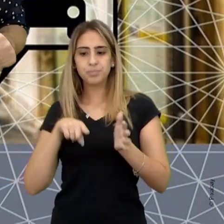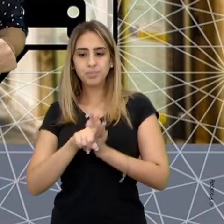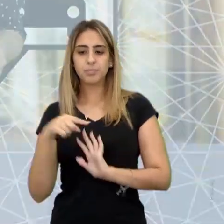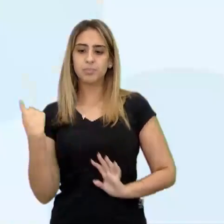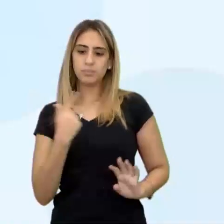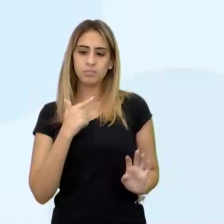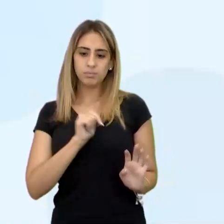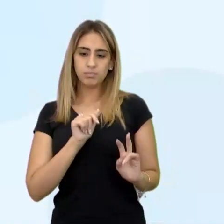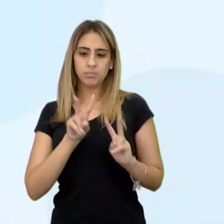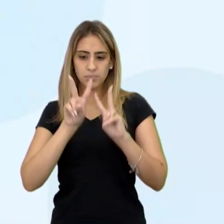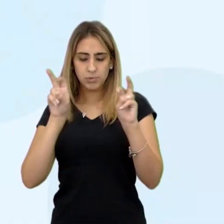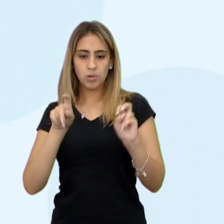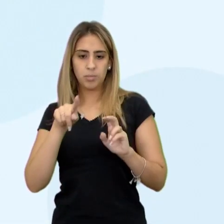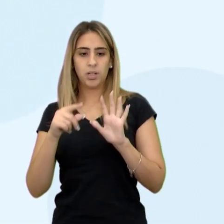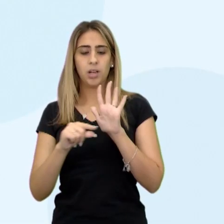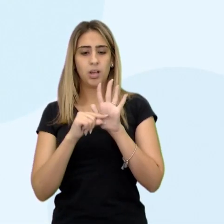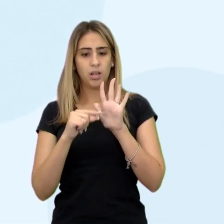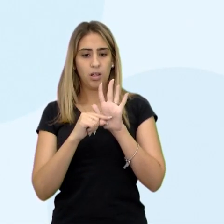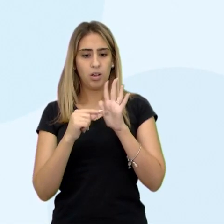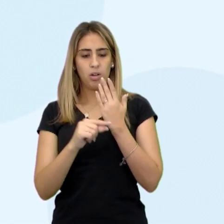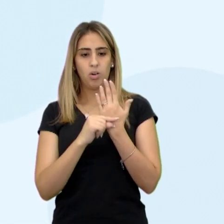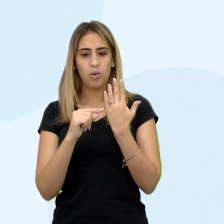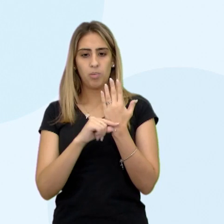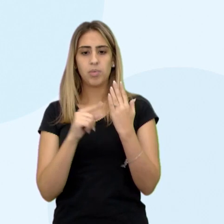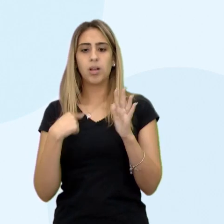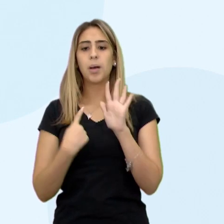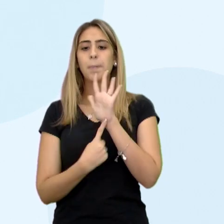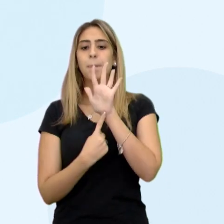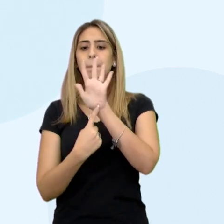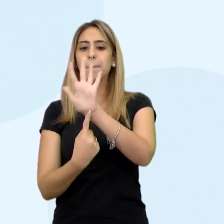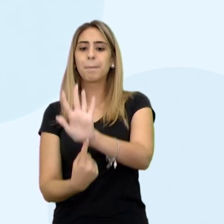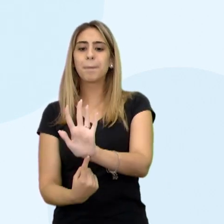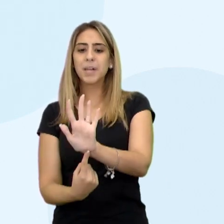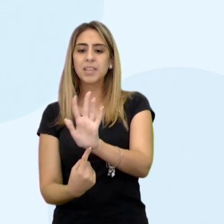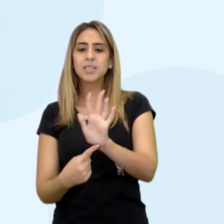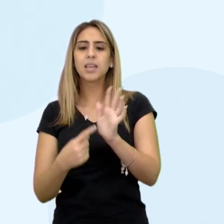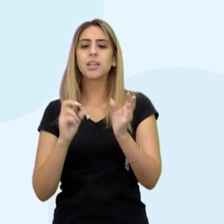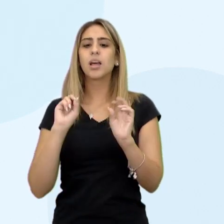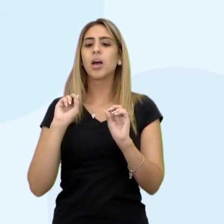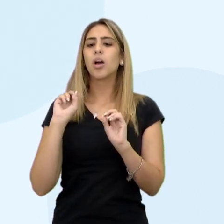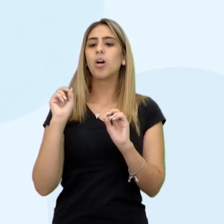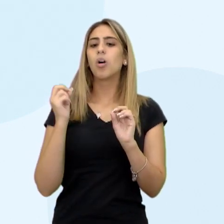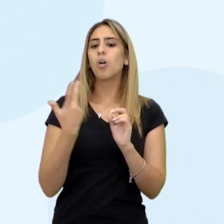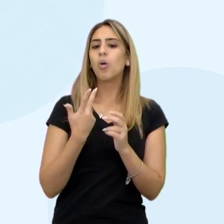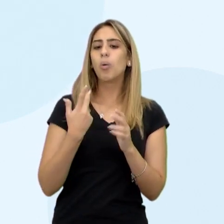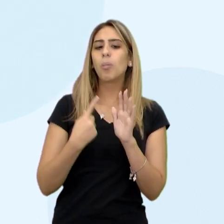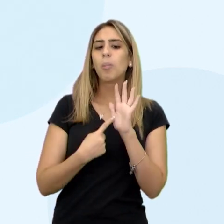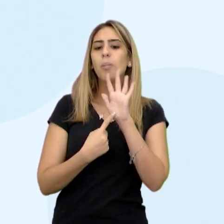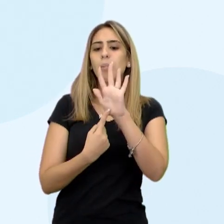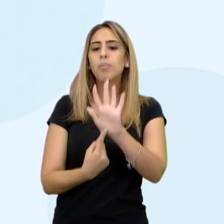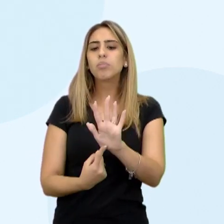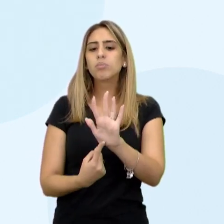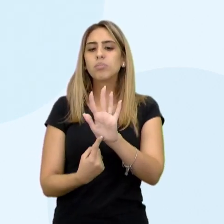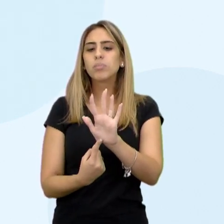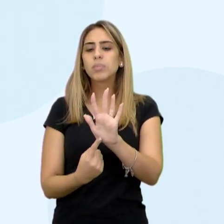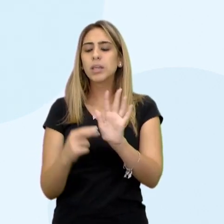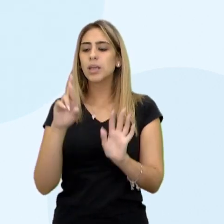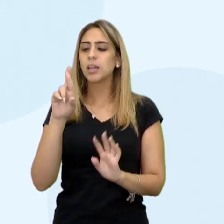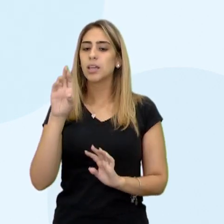temos sobre essa obra é: representa ou apresenta algo? Então, o que vocês acham? Ela está